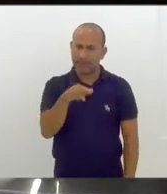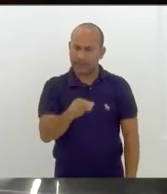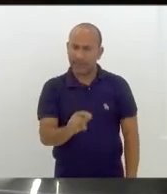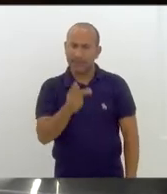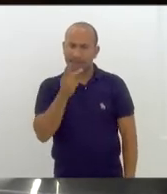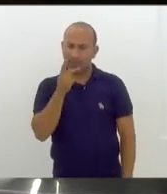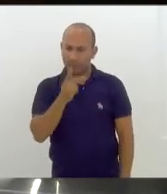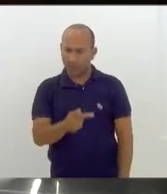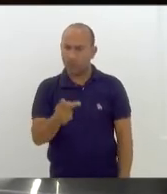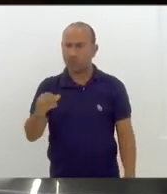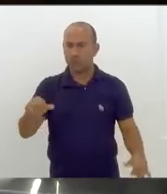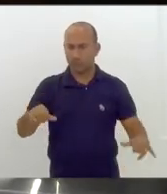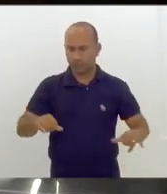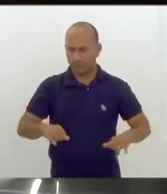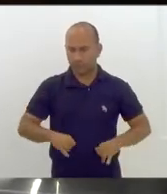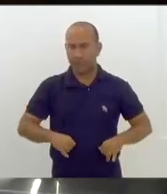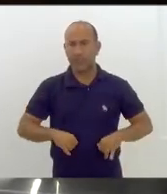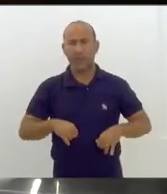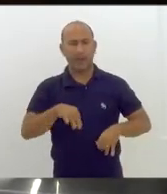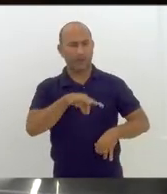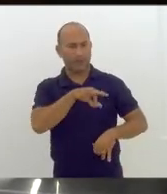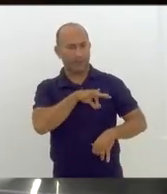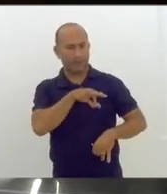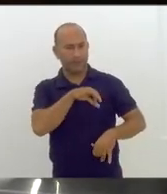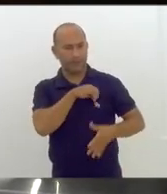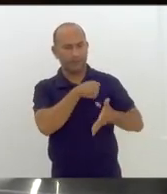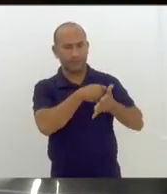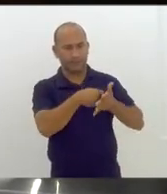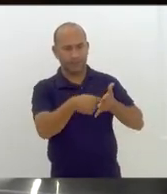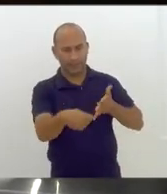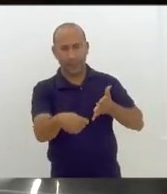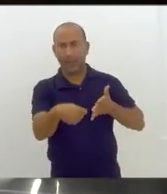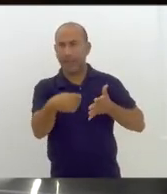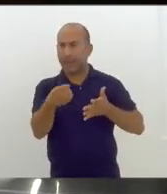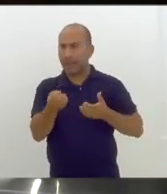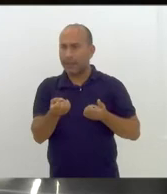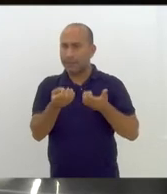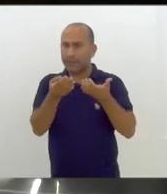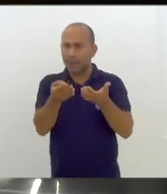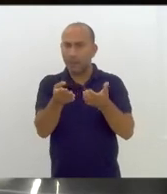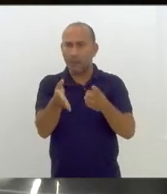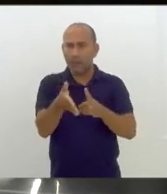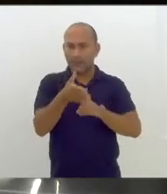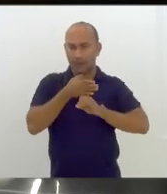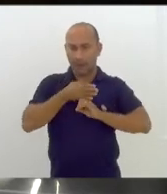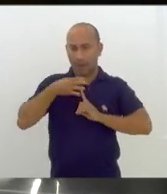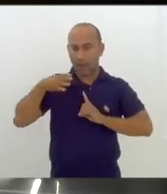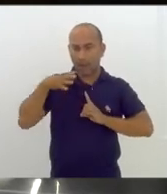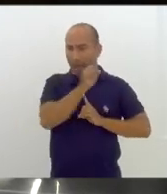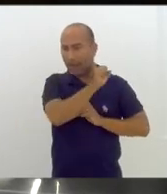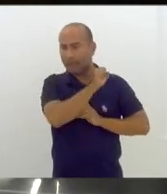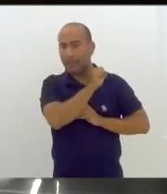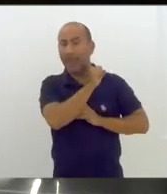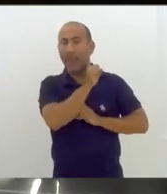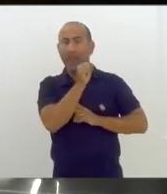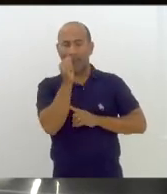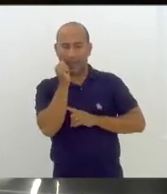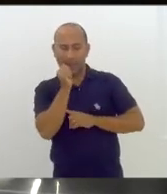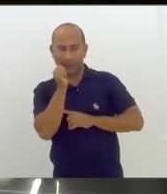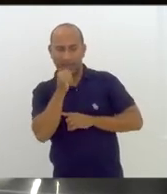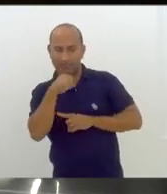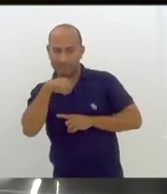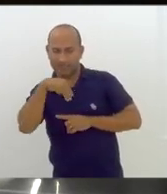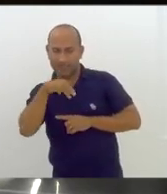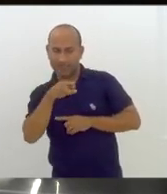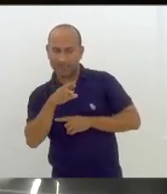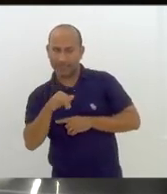setembro. Eu concedo a medida protetiva de forma imediata. Ela comparece uma